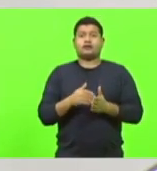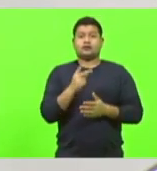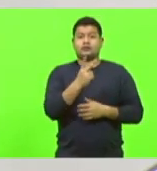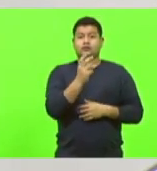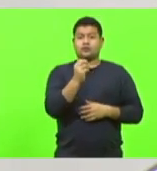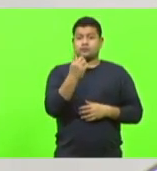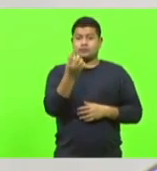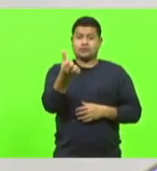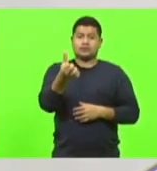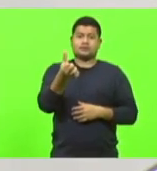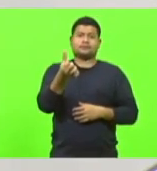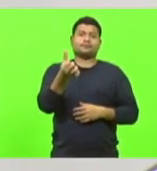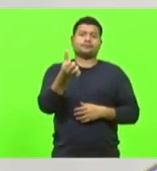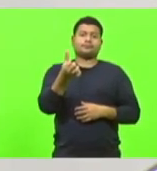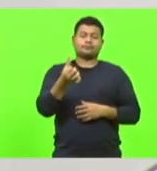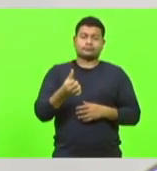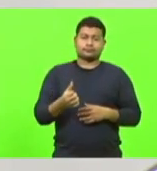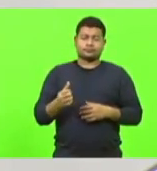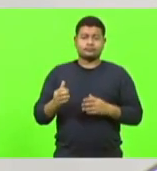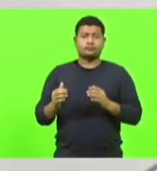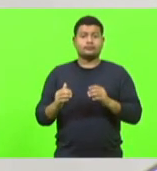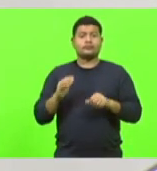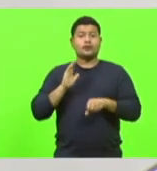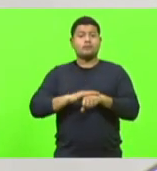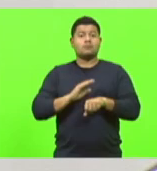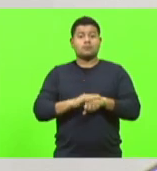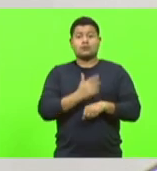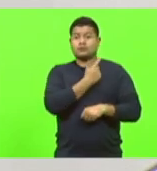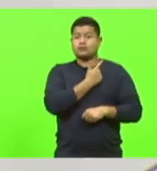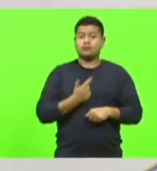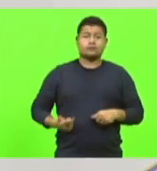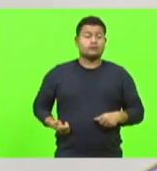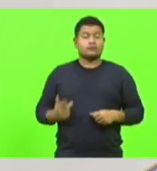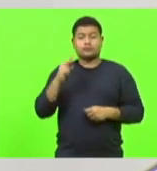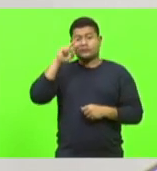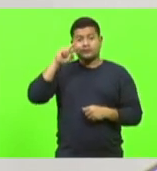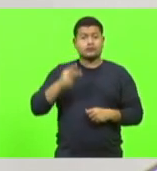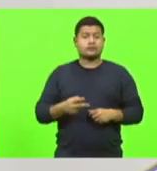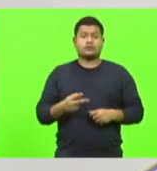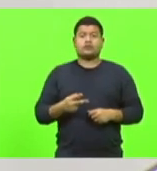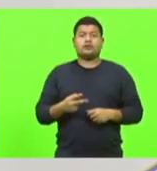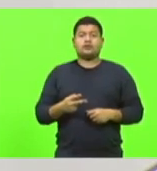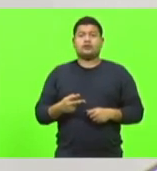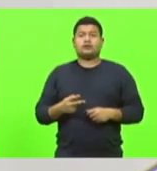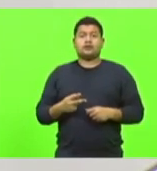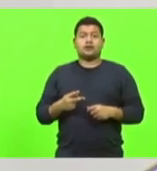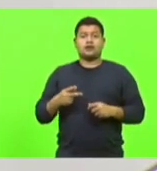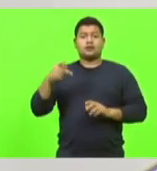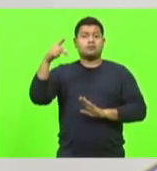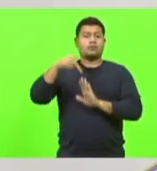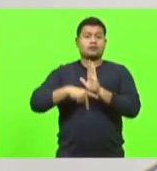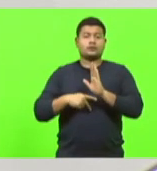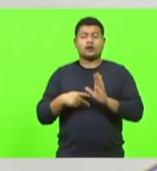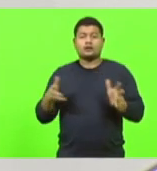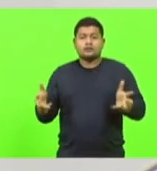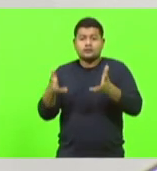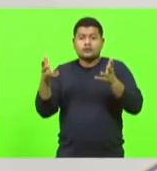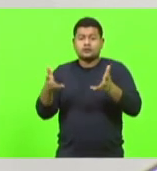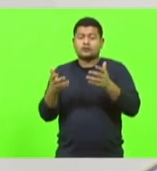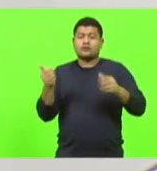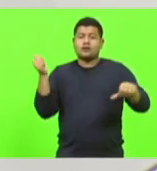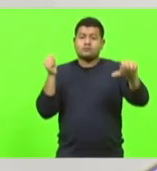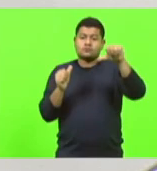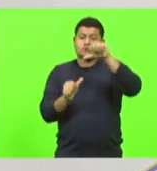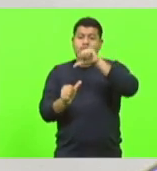o próprio governo reconhece que o plano de incentivo a migração da